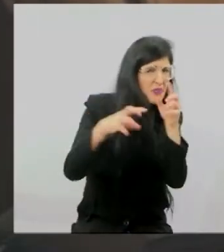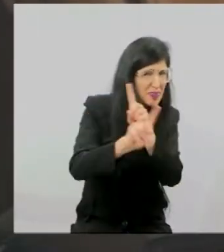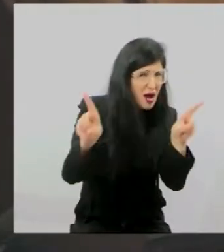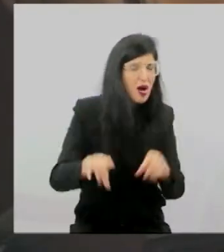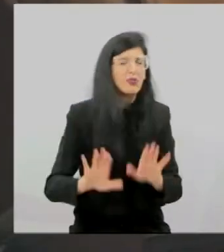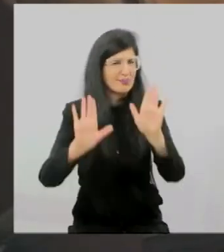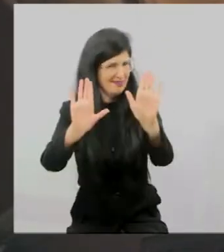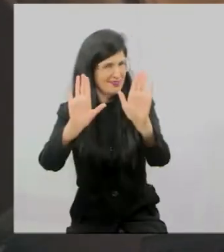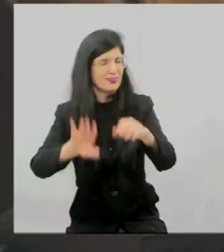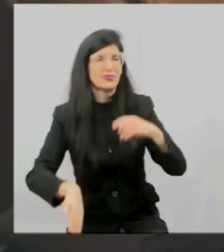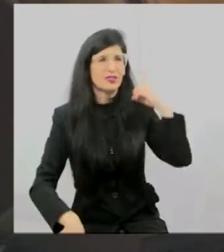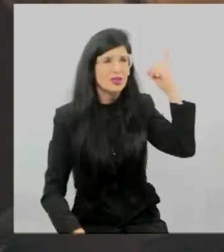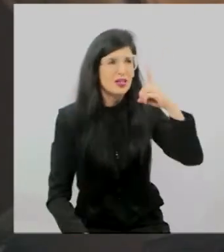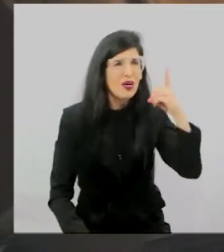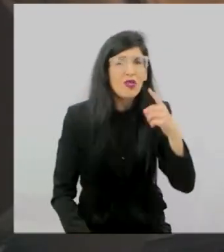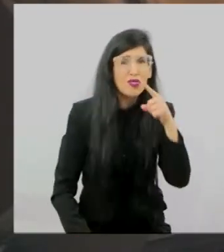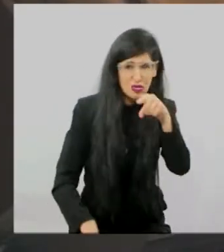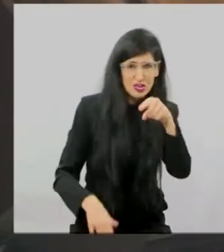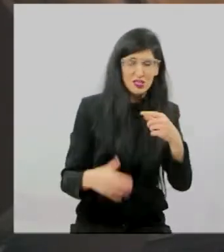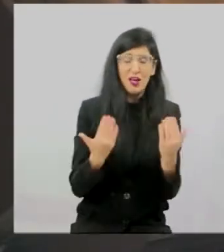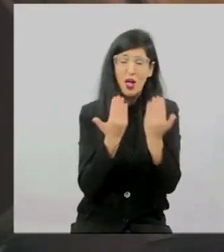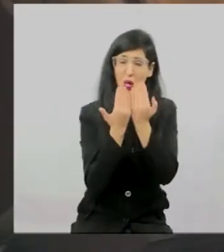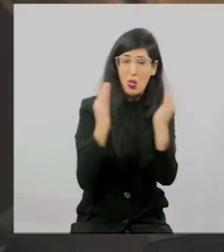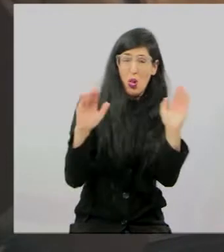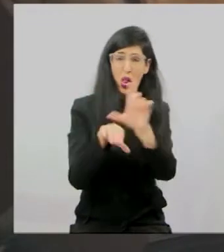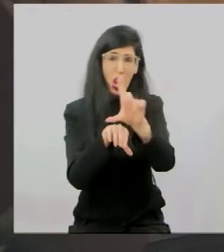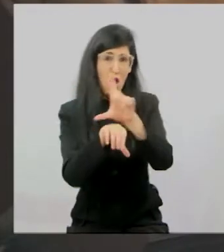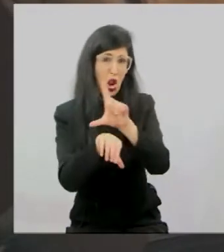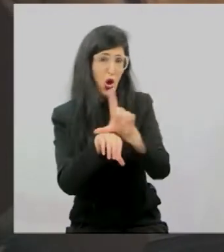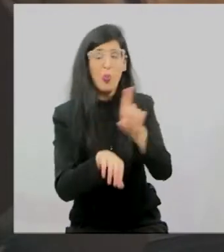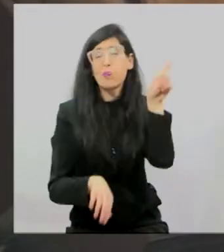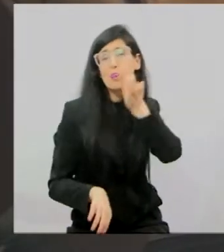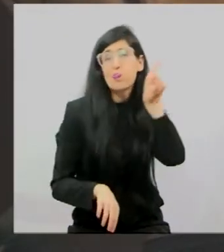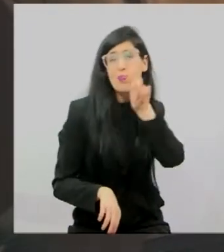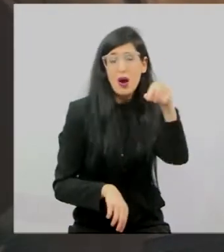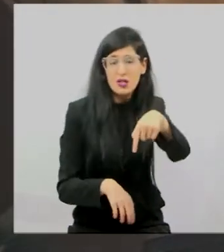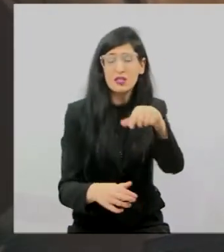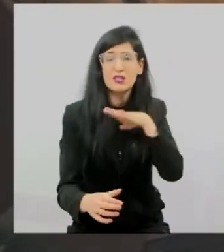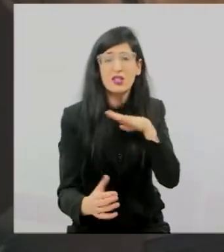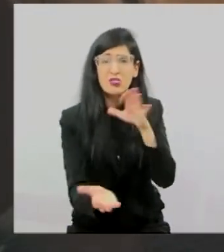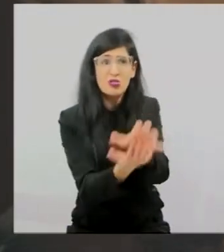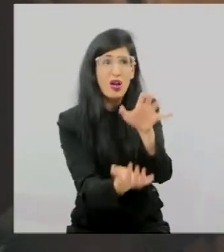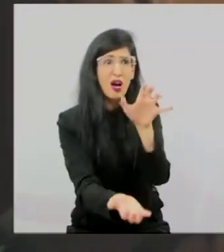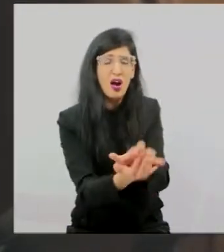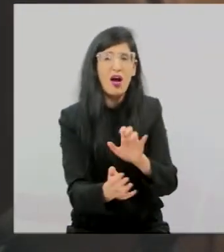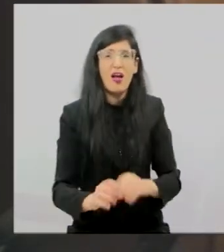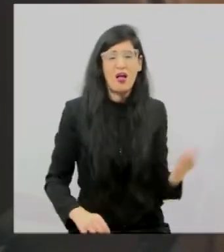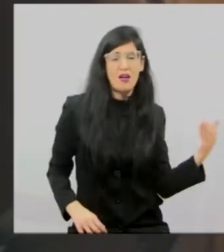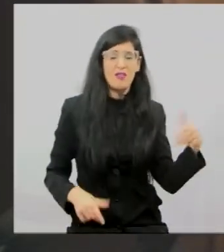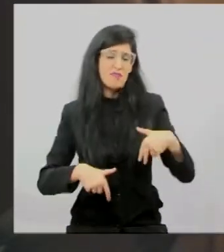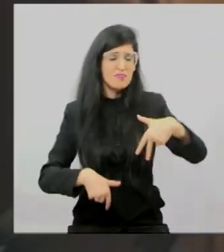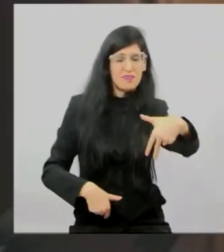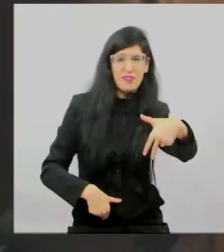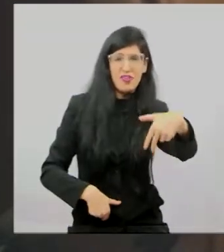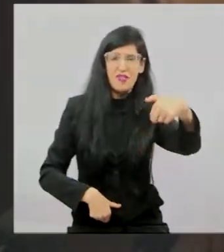aqui na inauguração da Van, a senhora tinha que estar cumprindo o seu expediente lá na Assembleia, porque a senhora